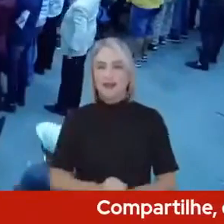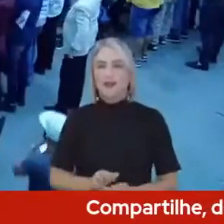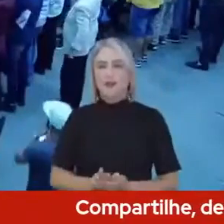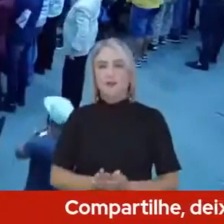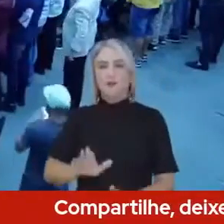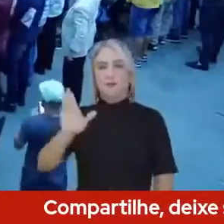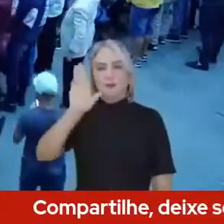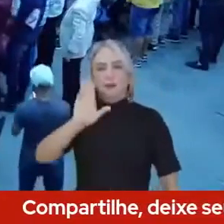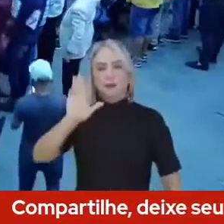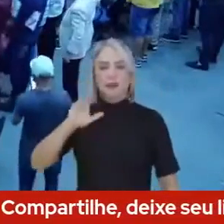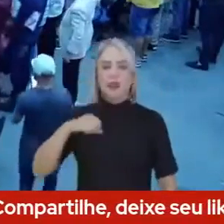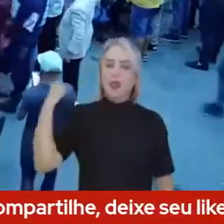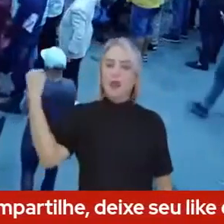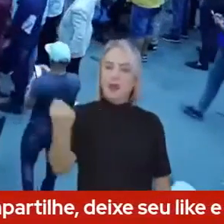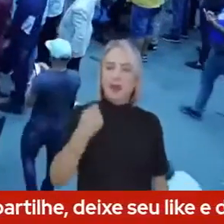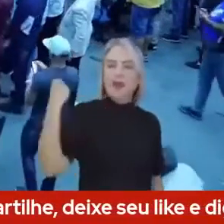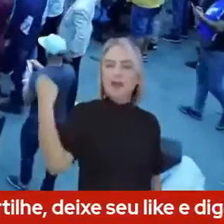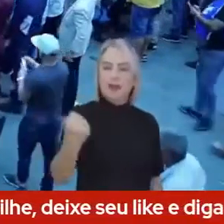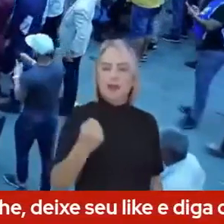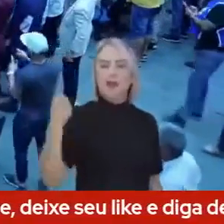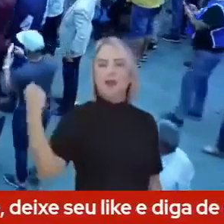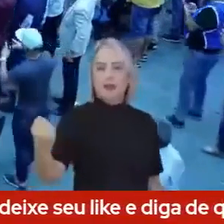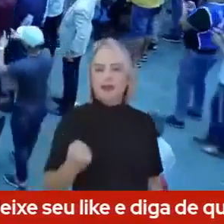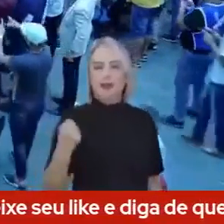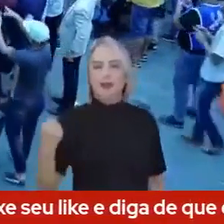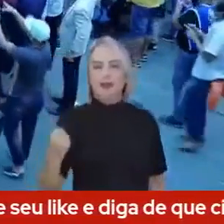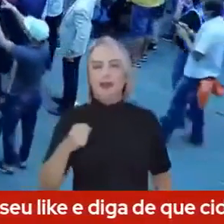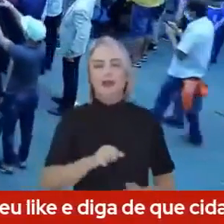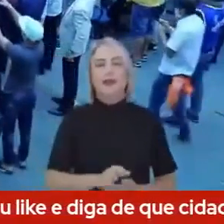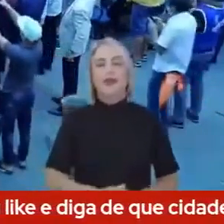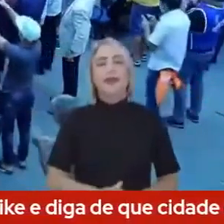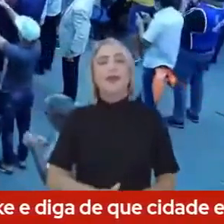Olê, olê, olê, olá!